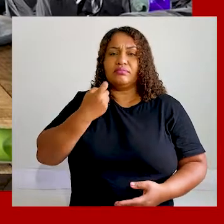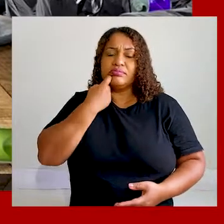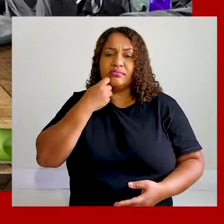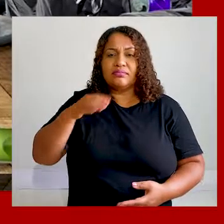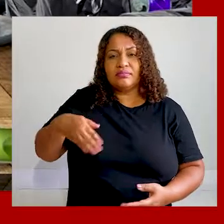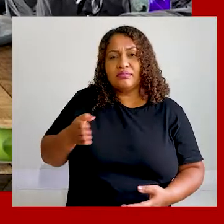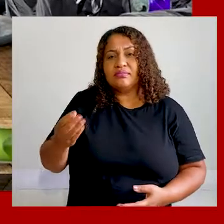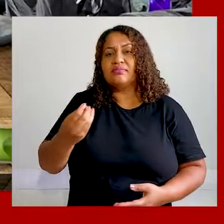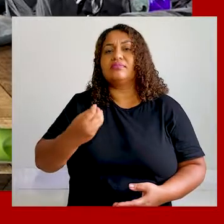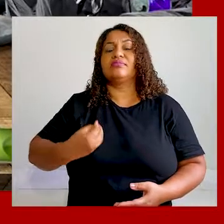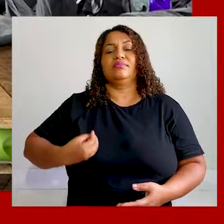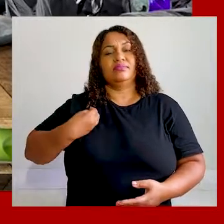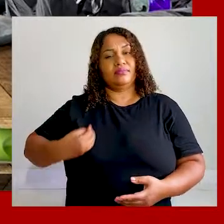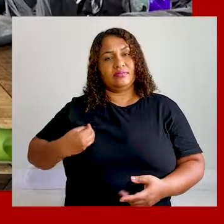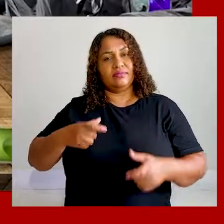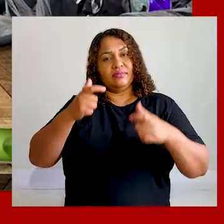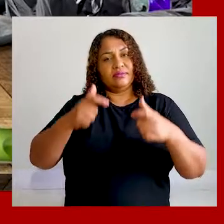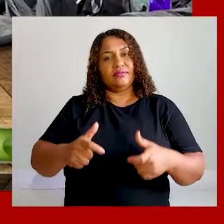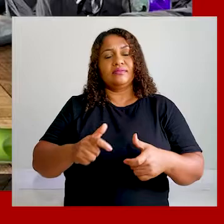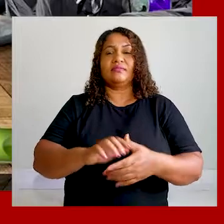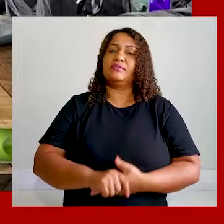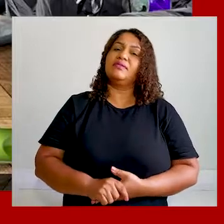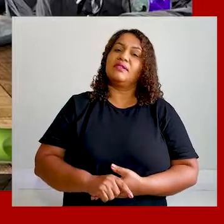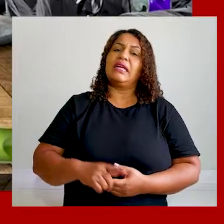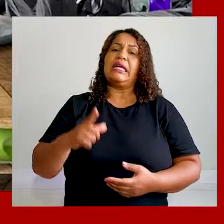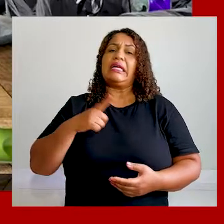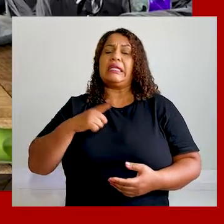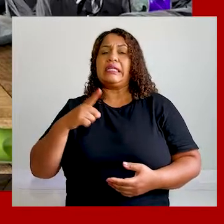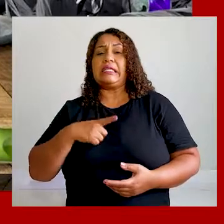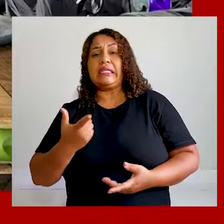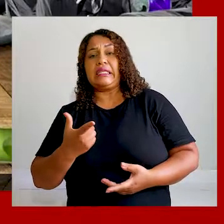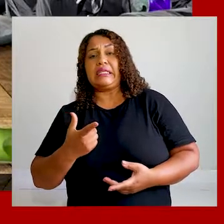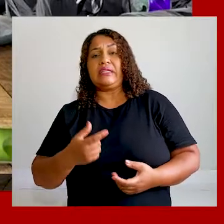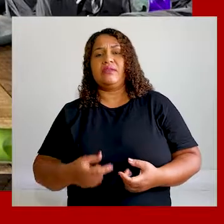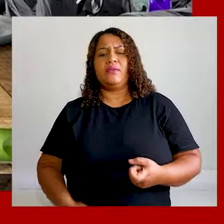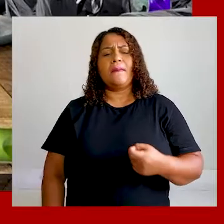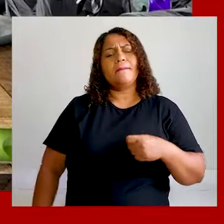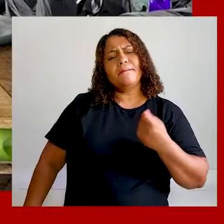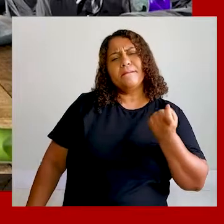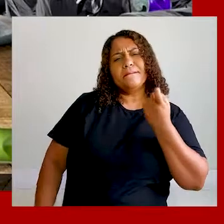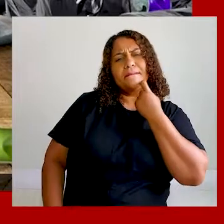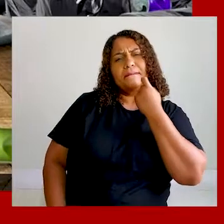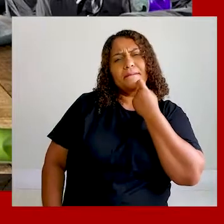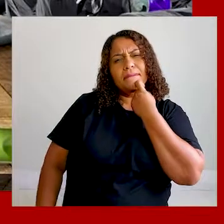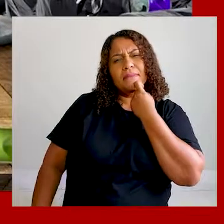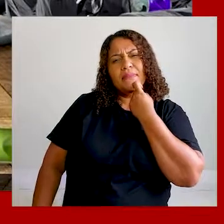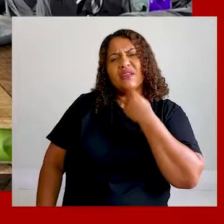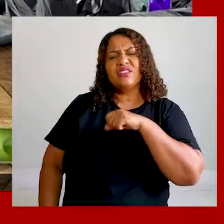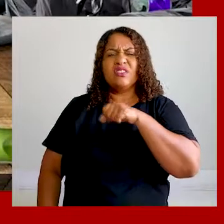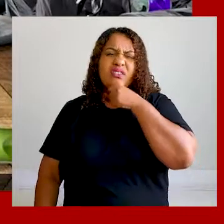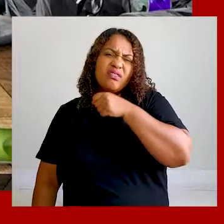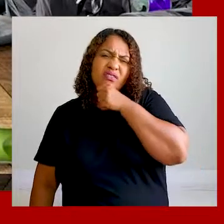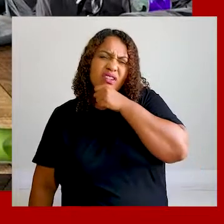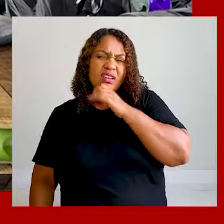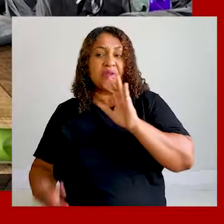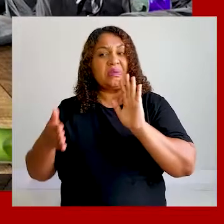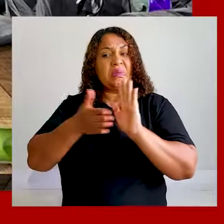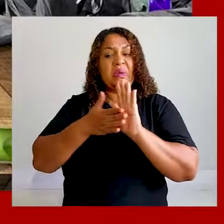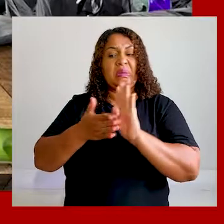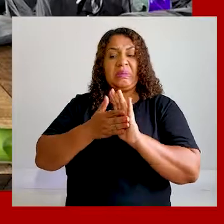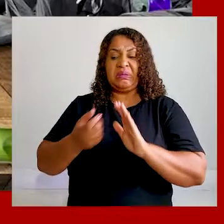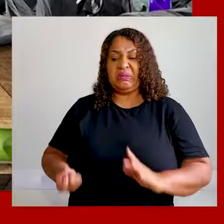viviam por lá. Até que um dia, um velho cascudo retirante fez-lhe uma